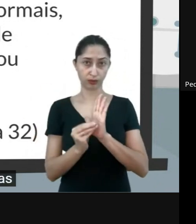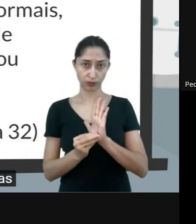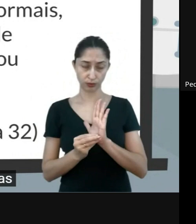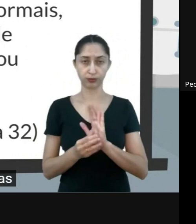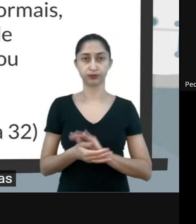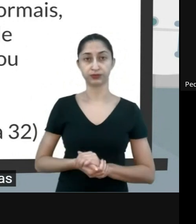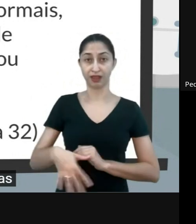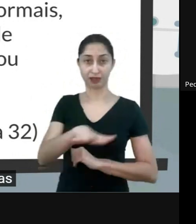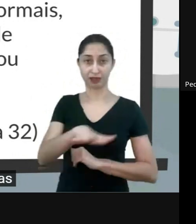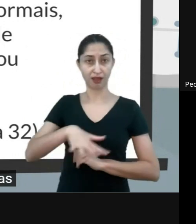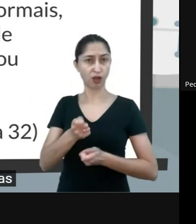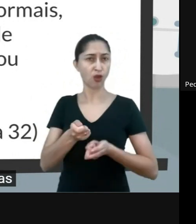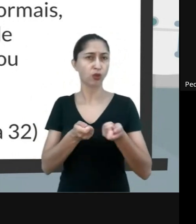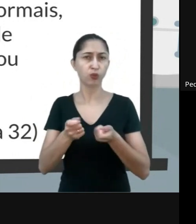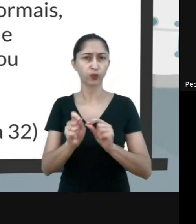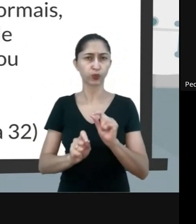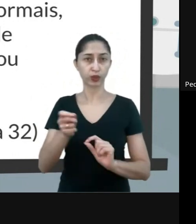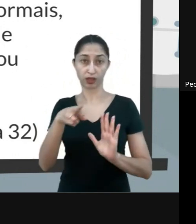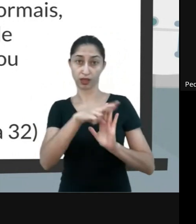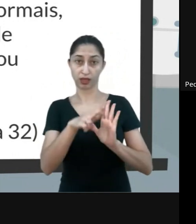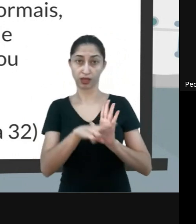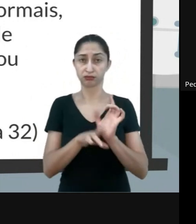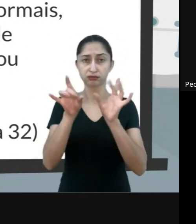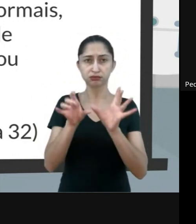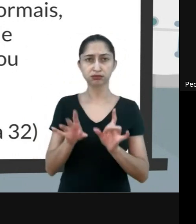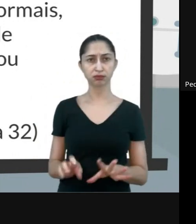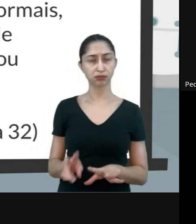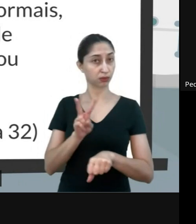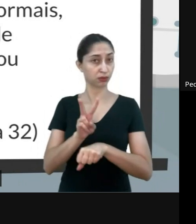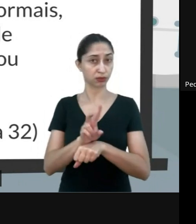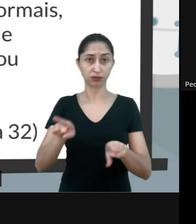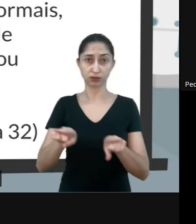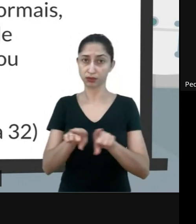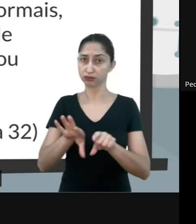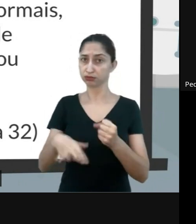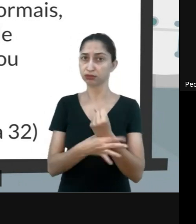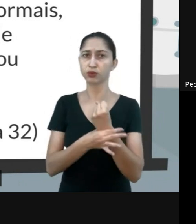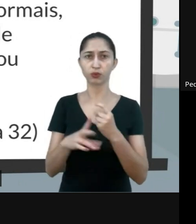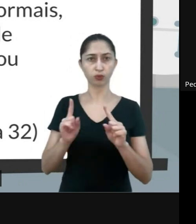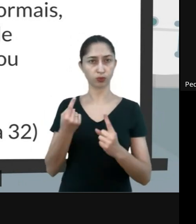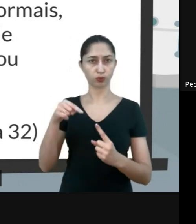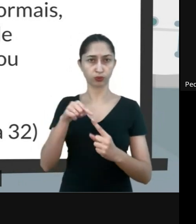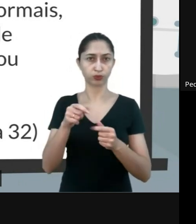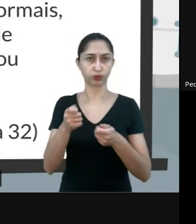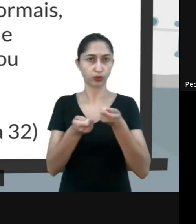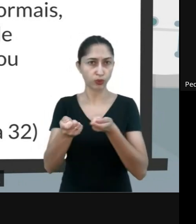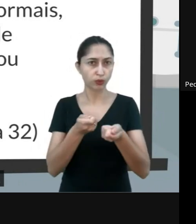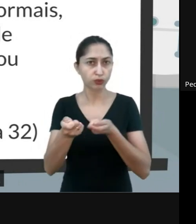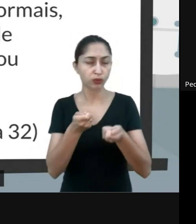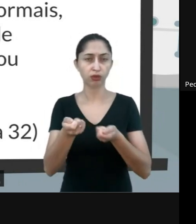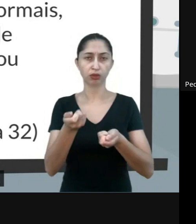Áreas controladas são áreas sujeitas a regras especiais de proteção e segurança, com a finalidade de controlar